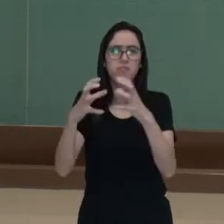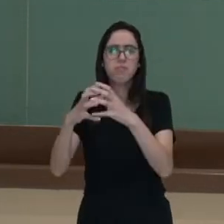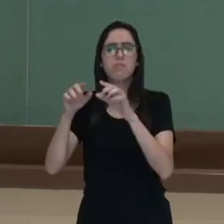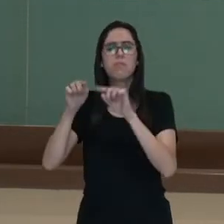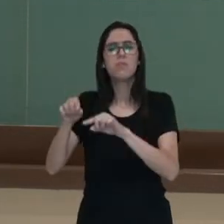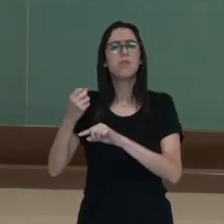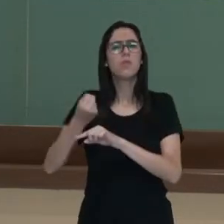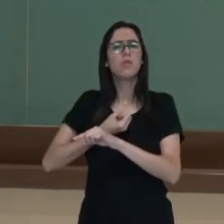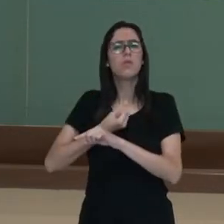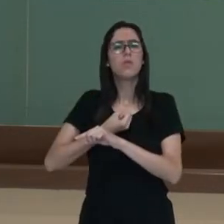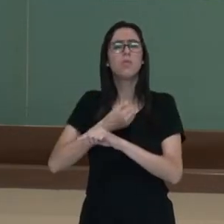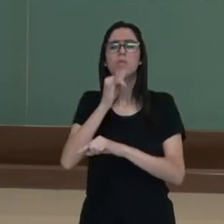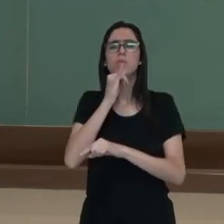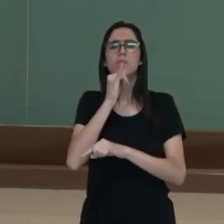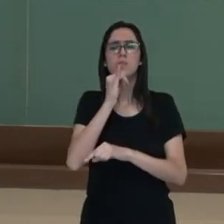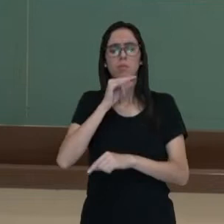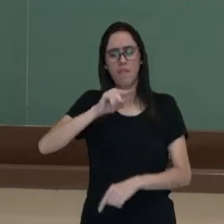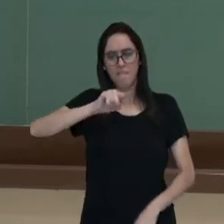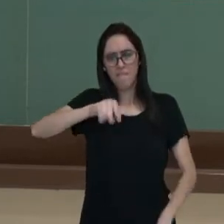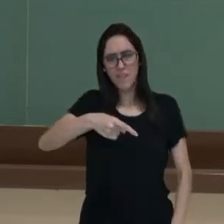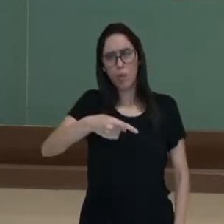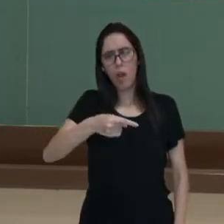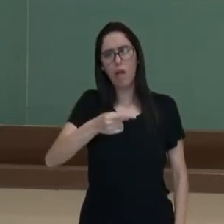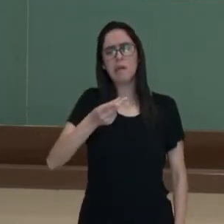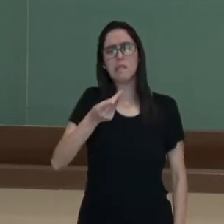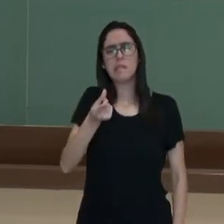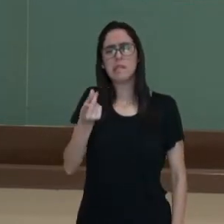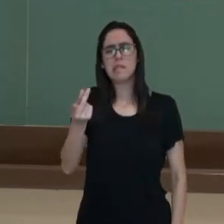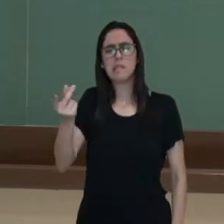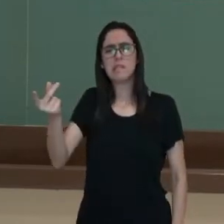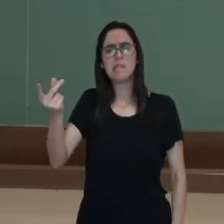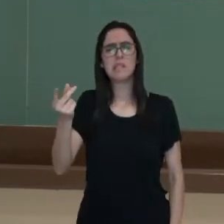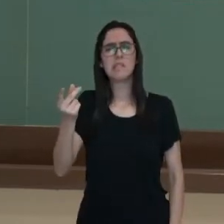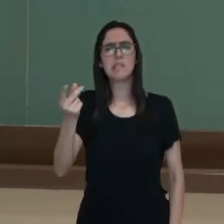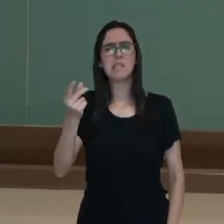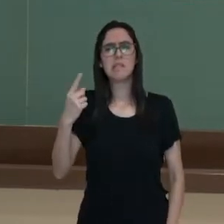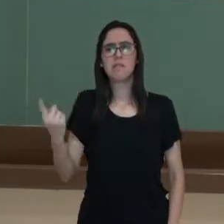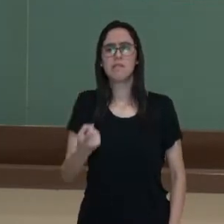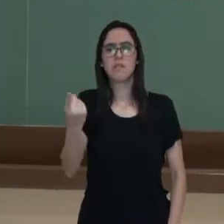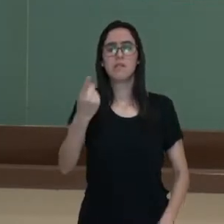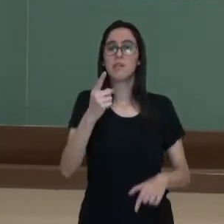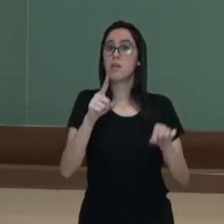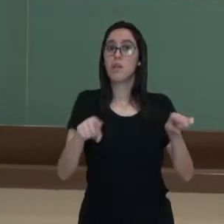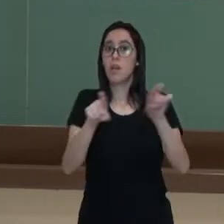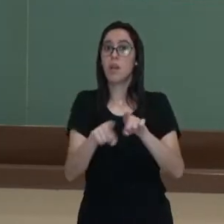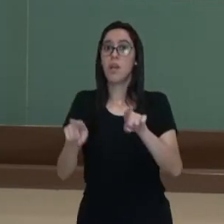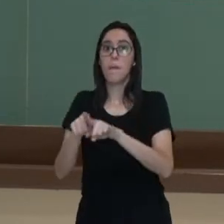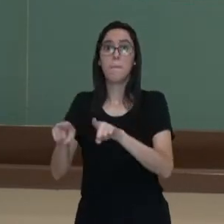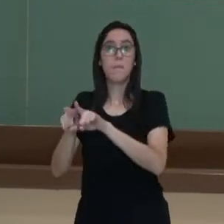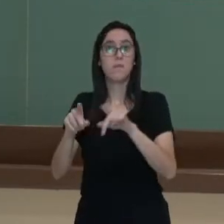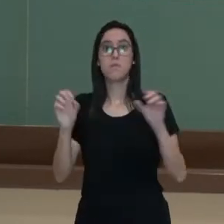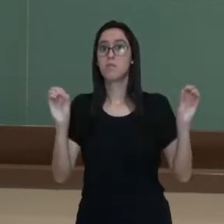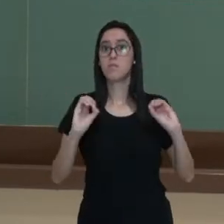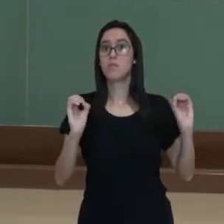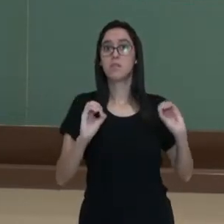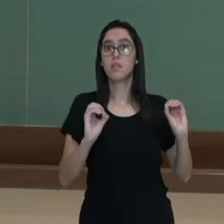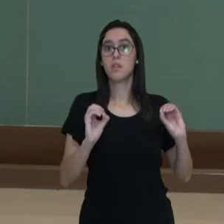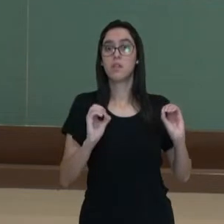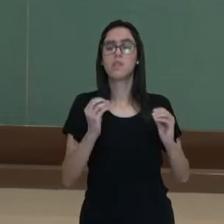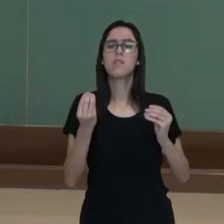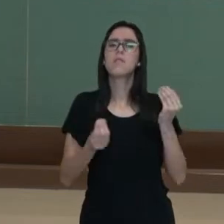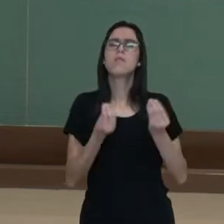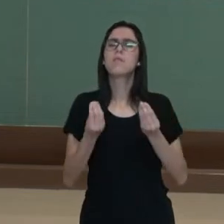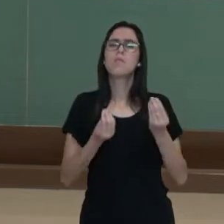infinitas casas decimais e que não são periódicas, ou seja, que não se repete? Como que a gente define isso, né,